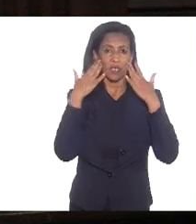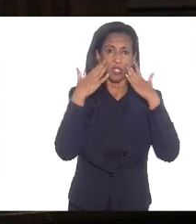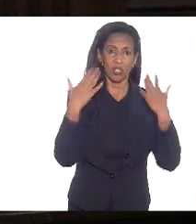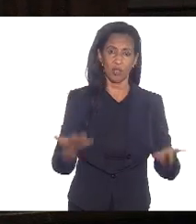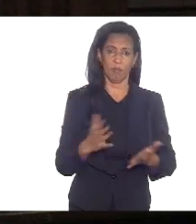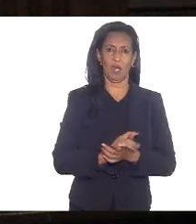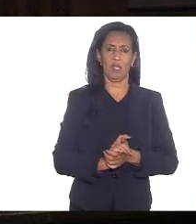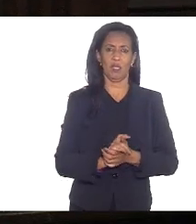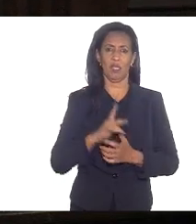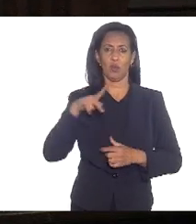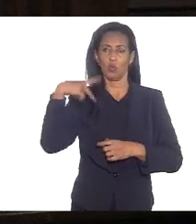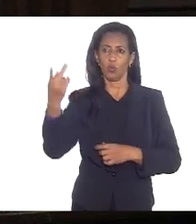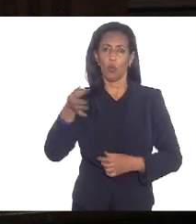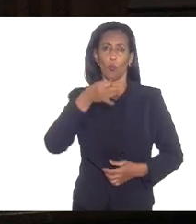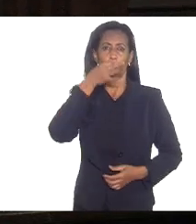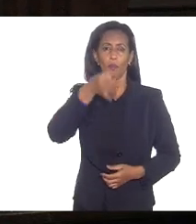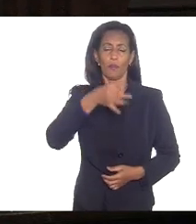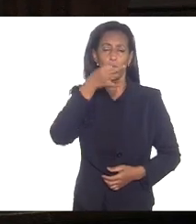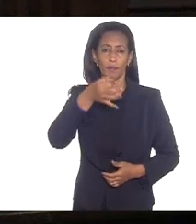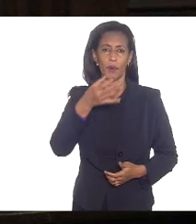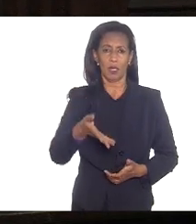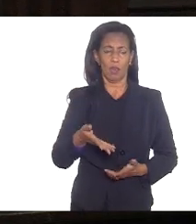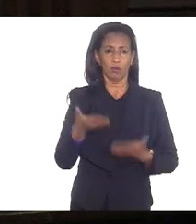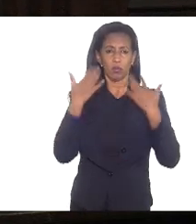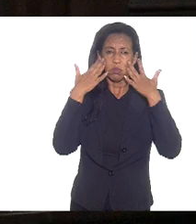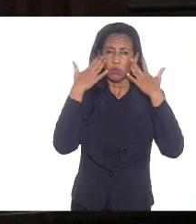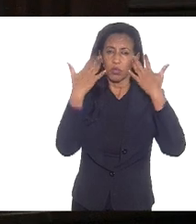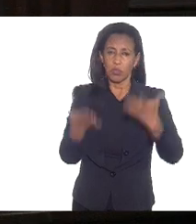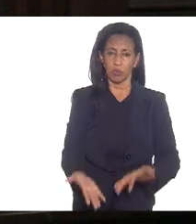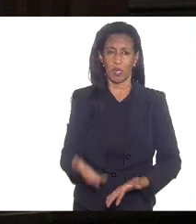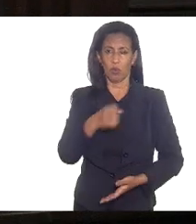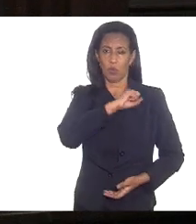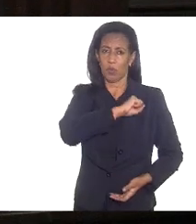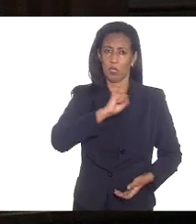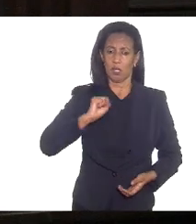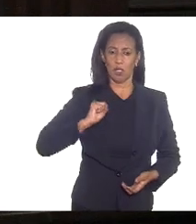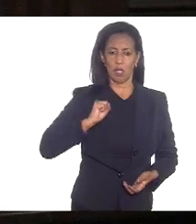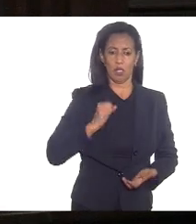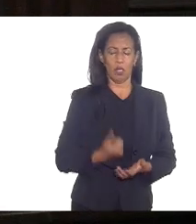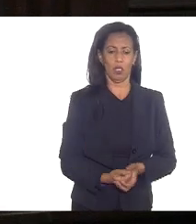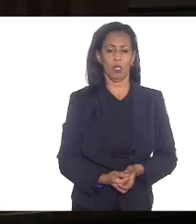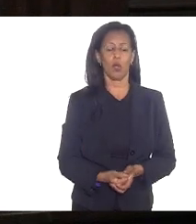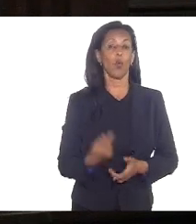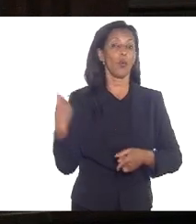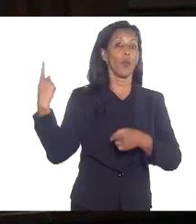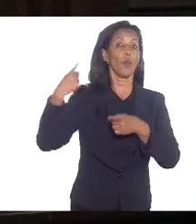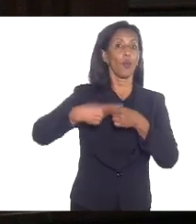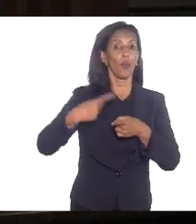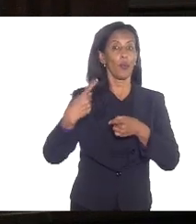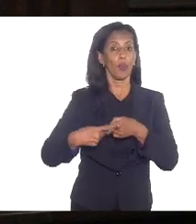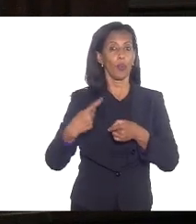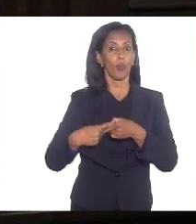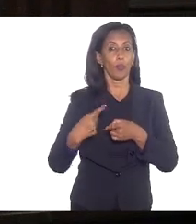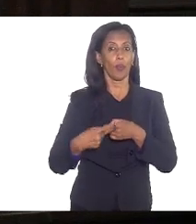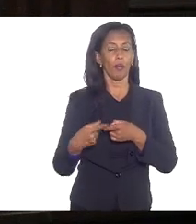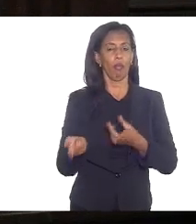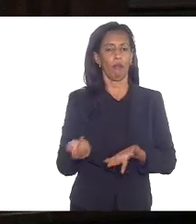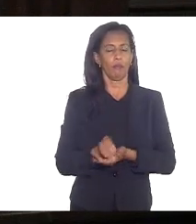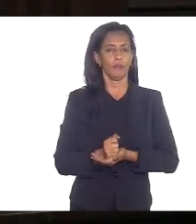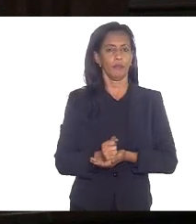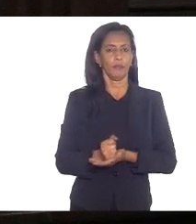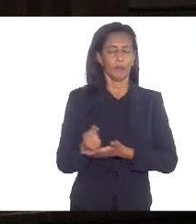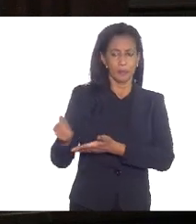a seus fiéis e na condição expressa de sacerdote o porquê, baseado em